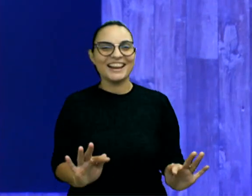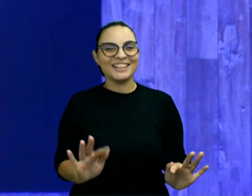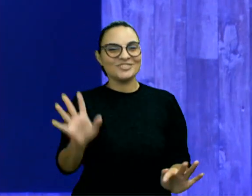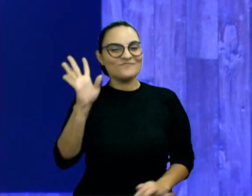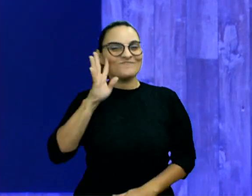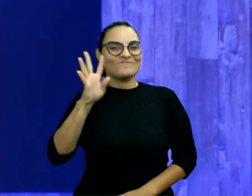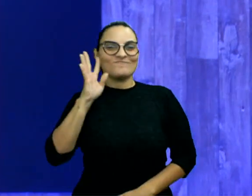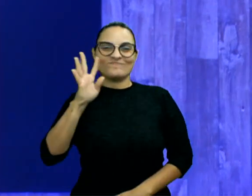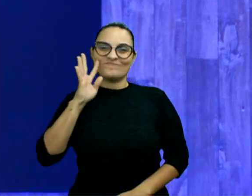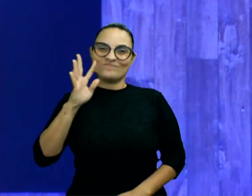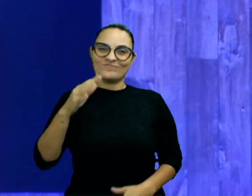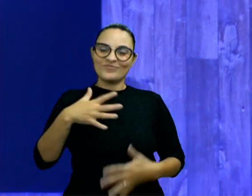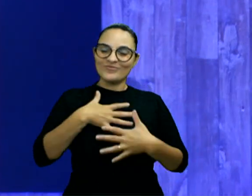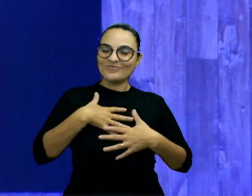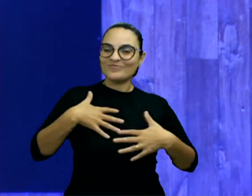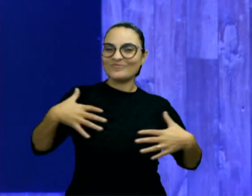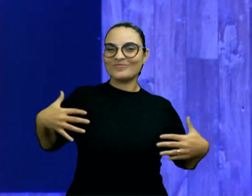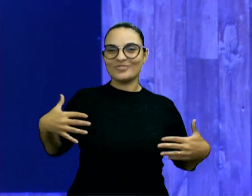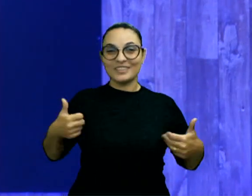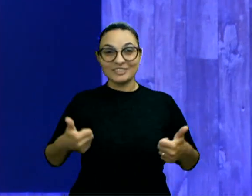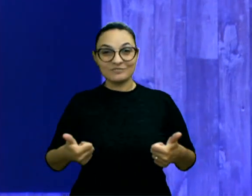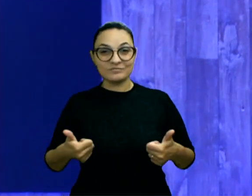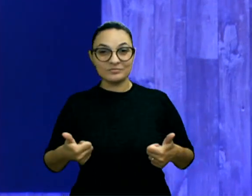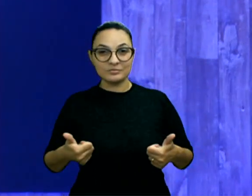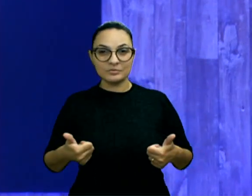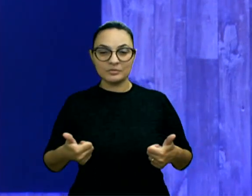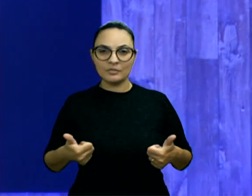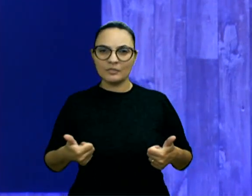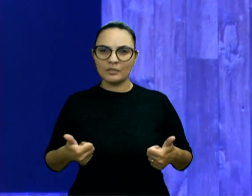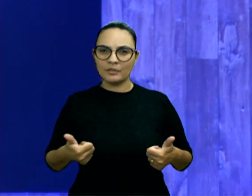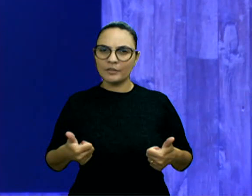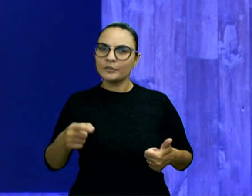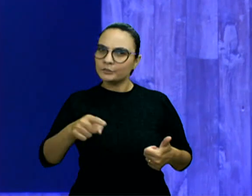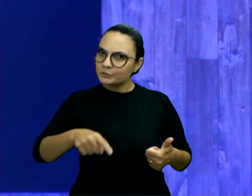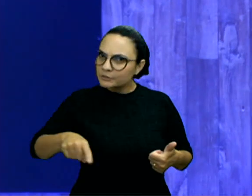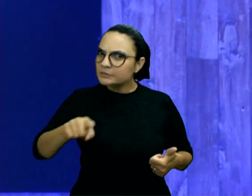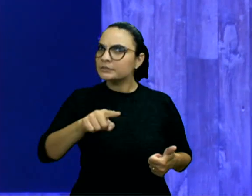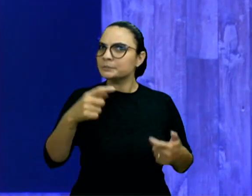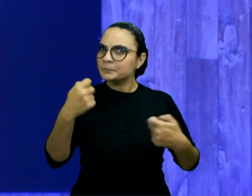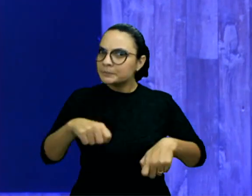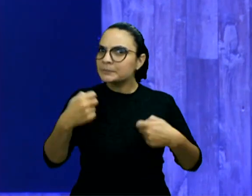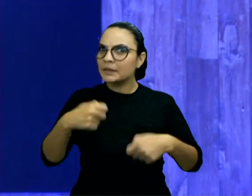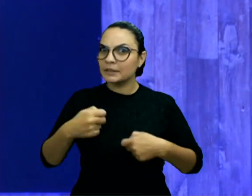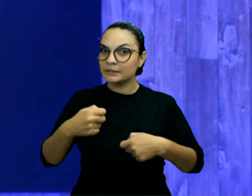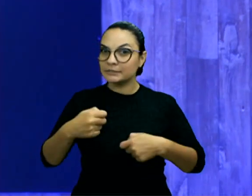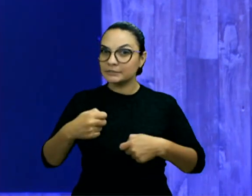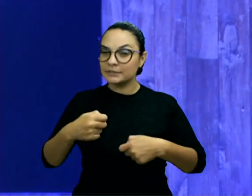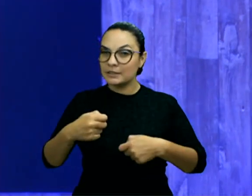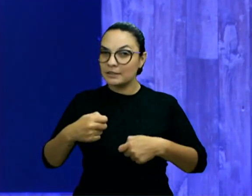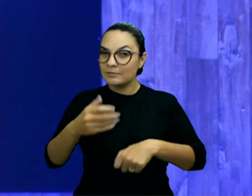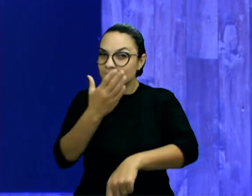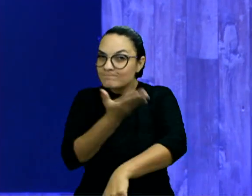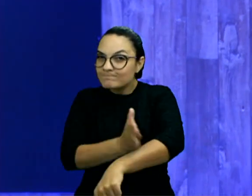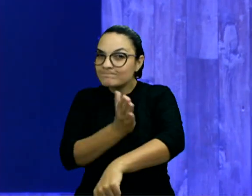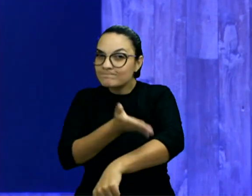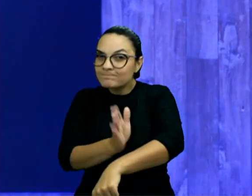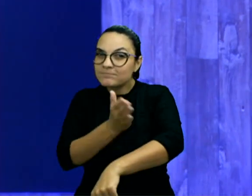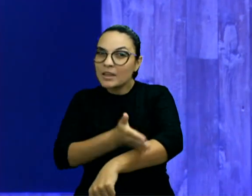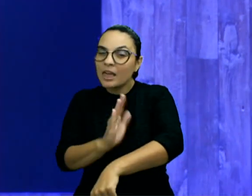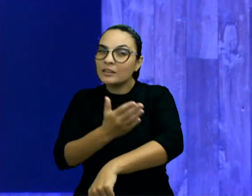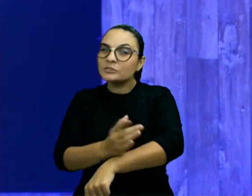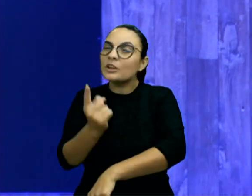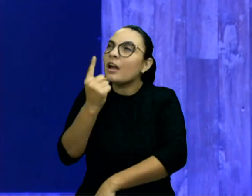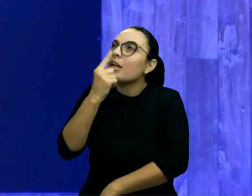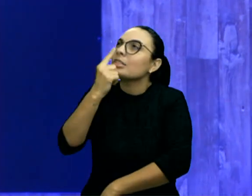tempo relax. Crie hábitos, crie momentos de intimidade, de relacionamento,